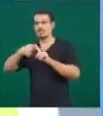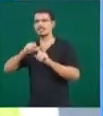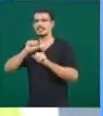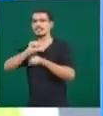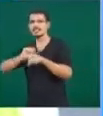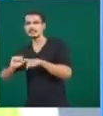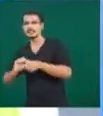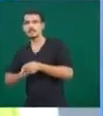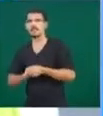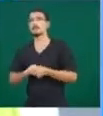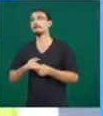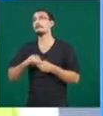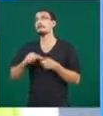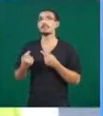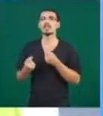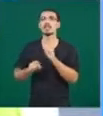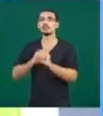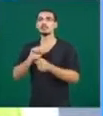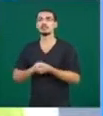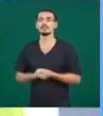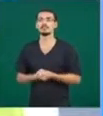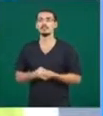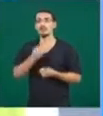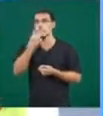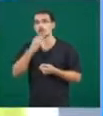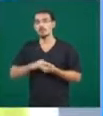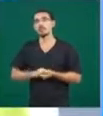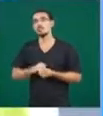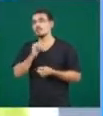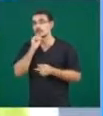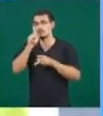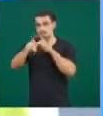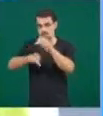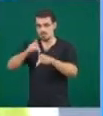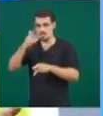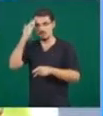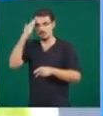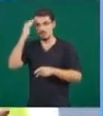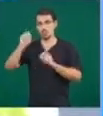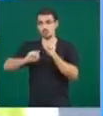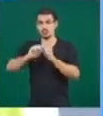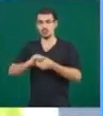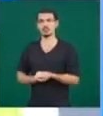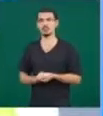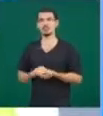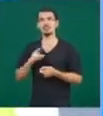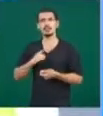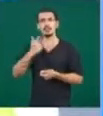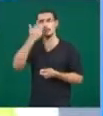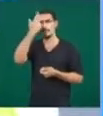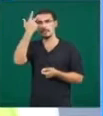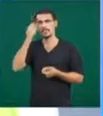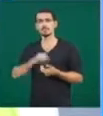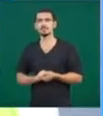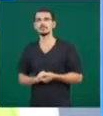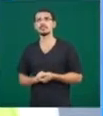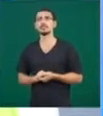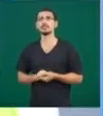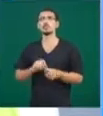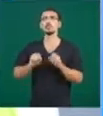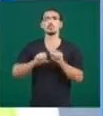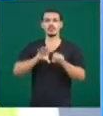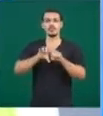cirurgião, mas o bom é esse paciente saber e a população saber que existem pessoas